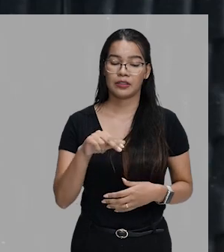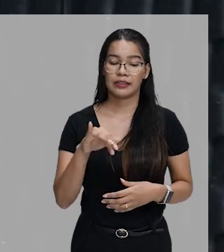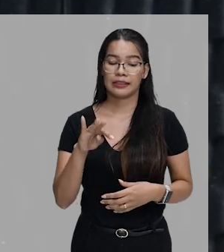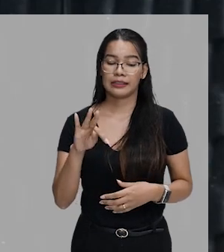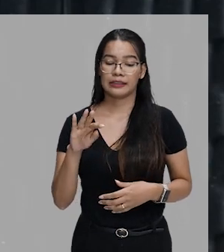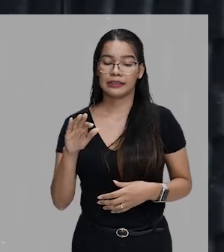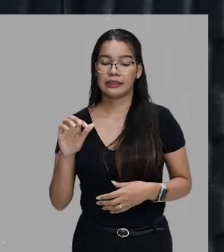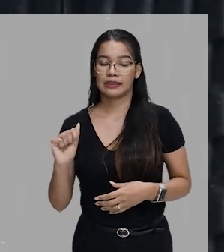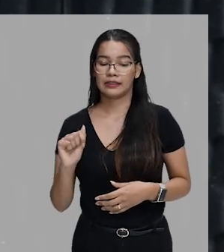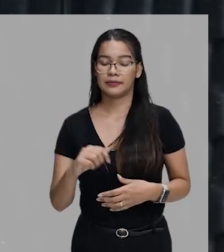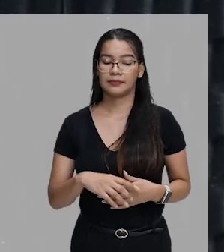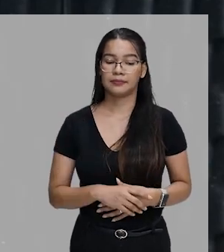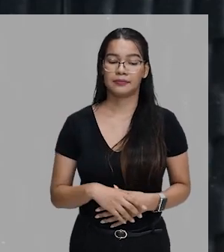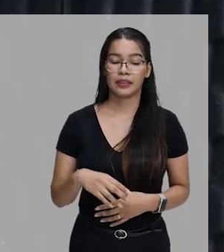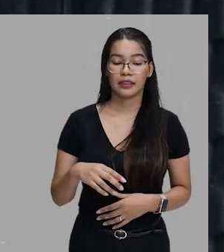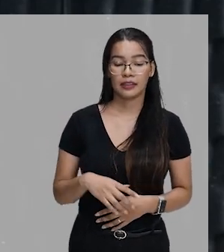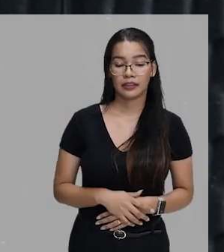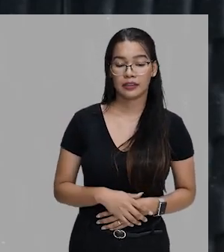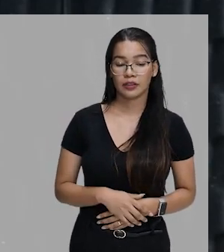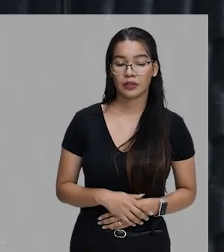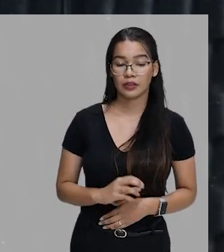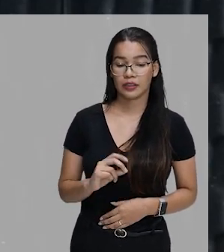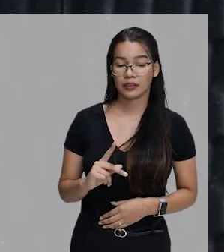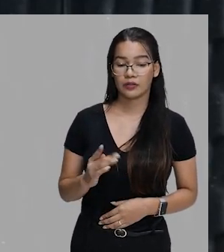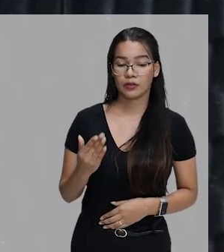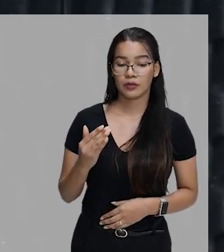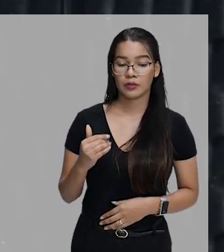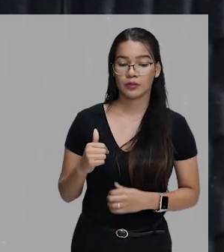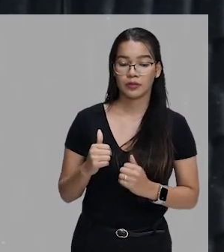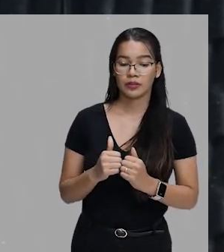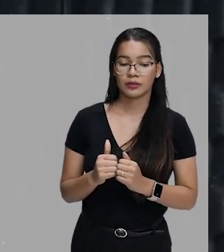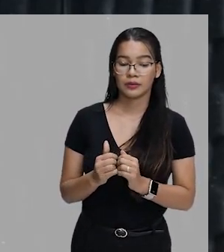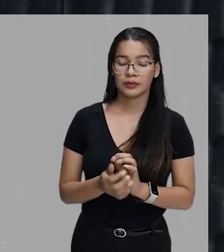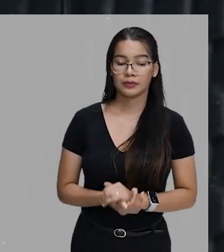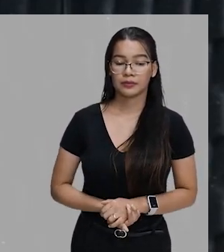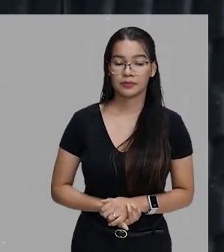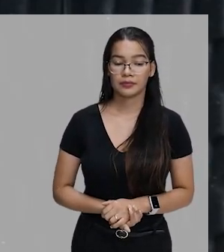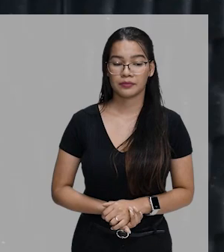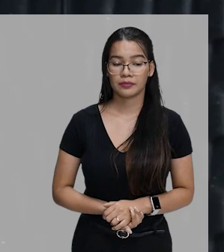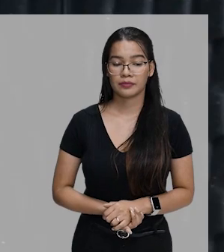ouvi, mas tem uma aqui que eu não ouvi não, tá bom? Próxima questão.